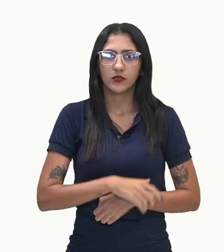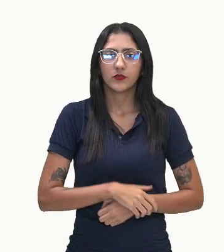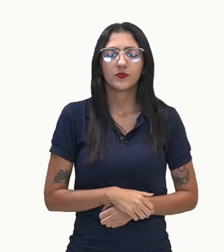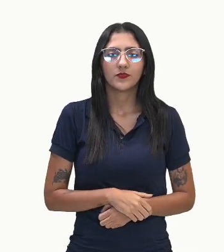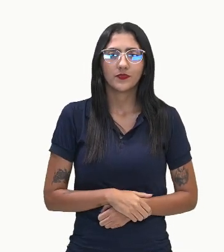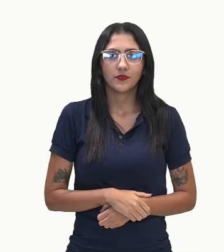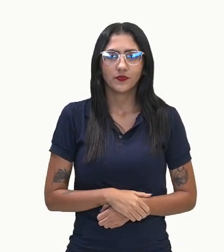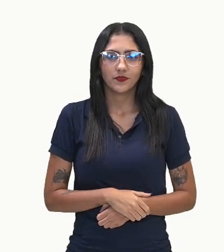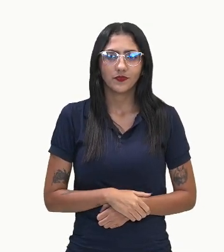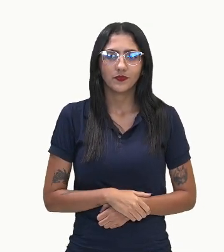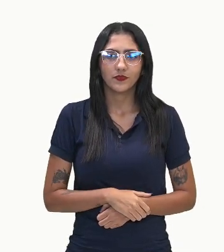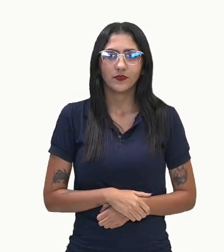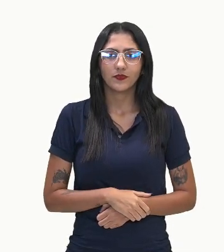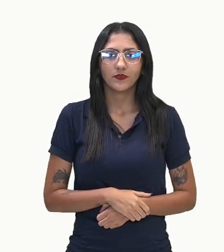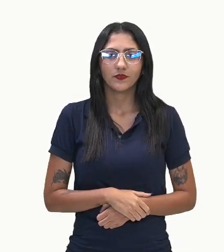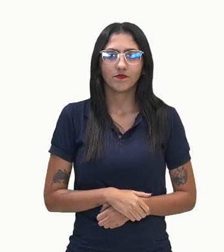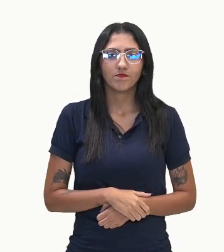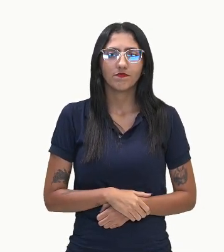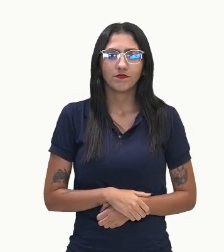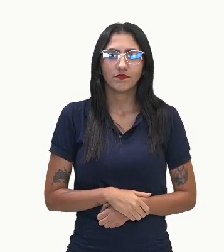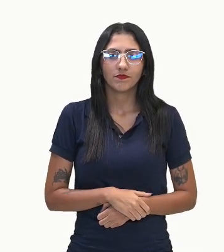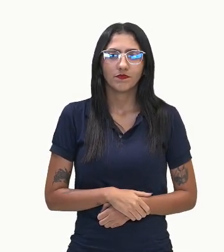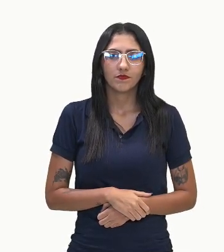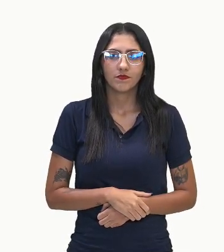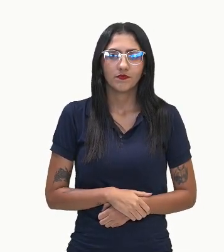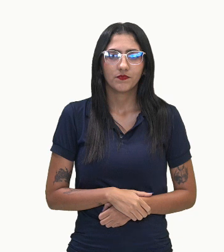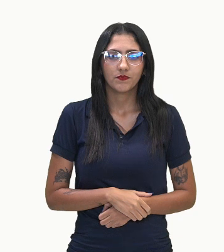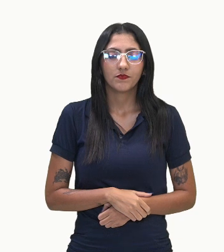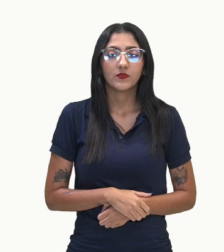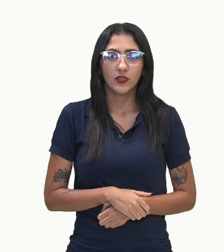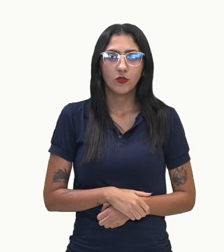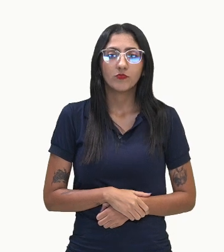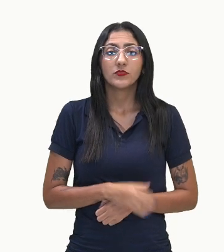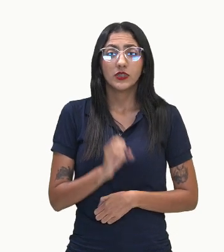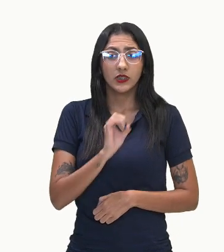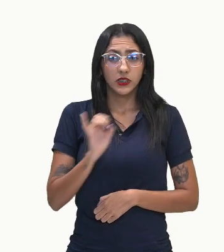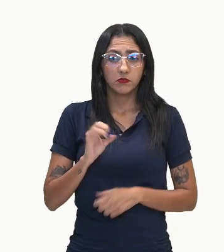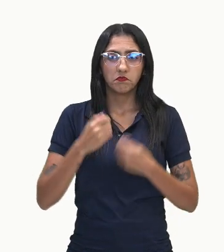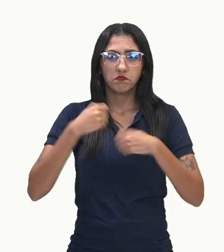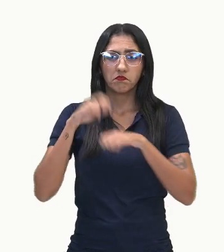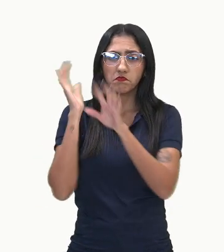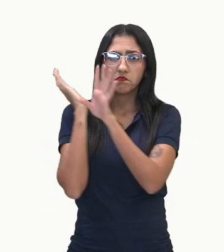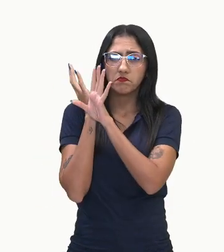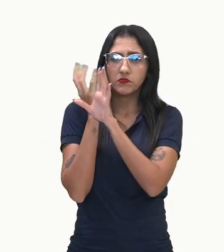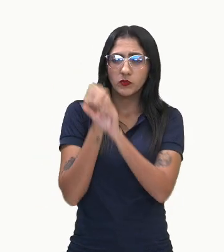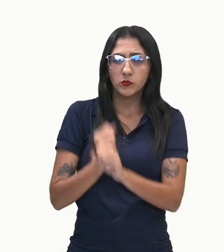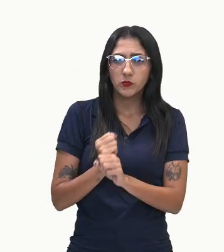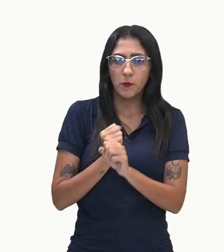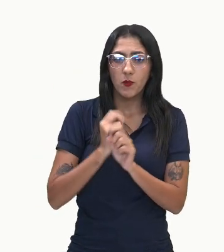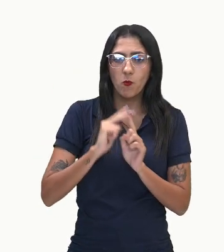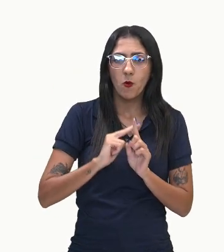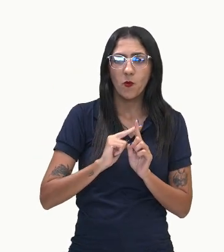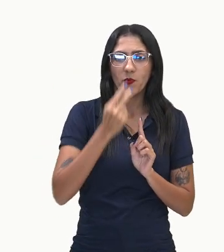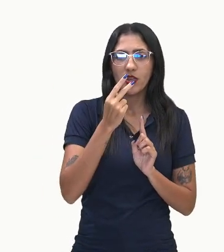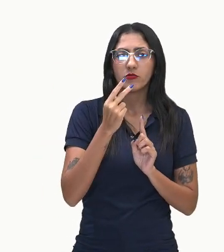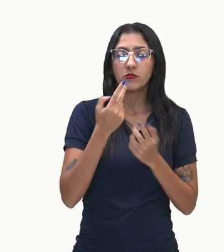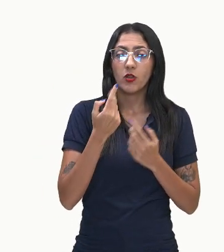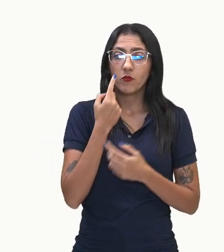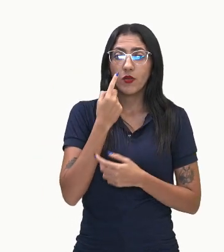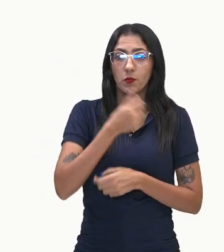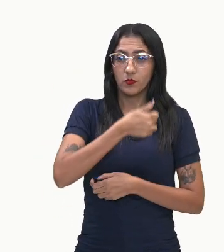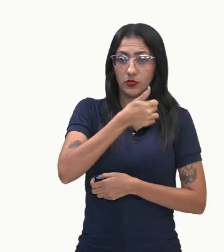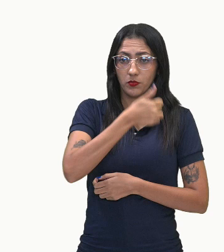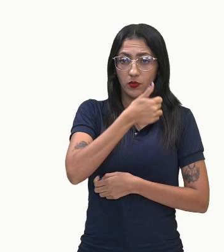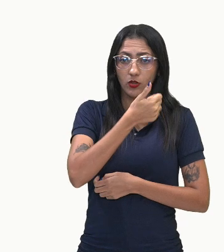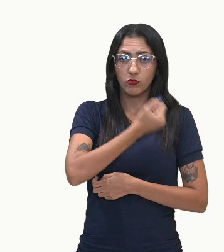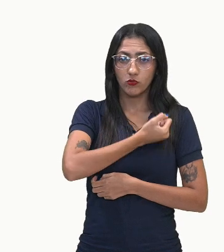1.484,70. Correto? Então, toda vez que eu quero calcular, né, o aumento, vou pegar o valor